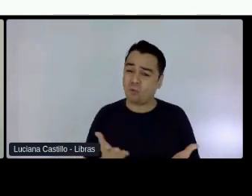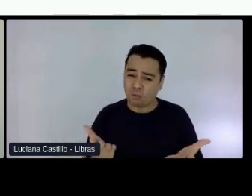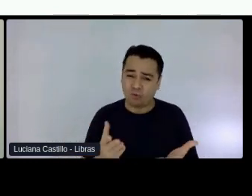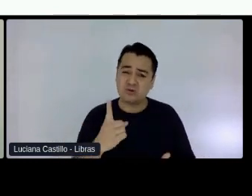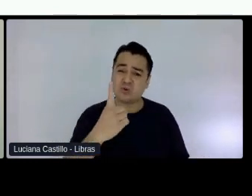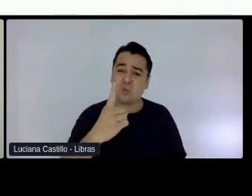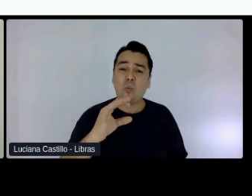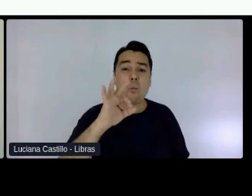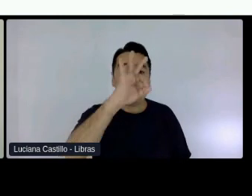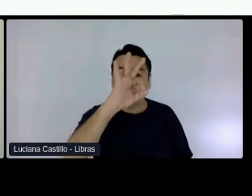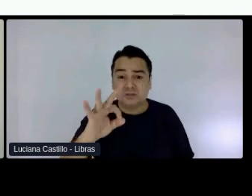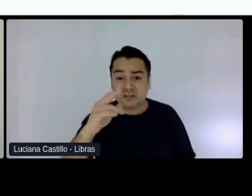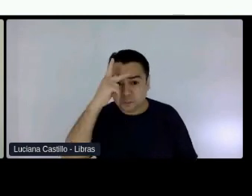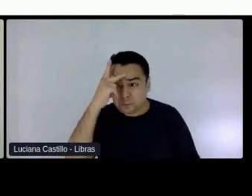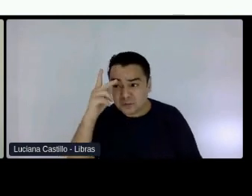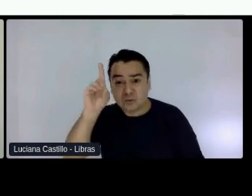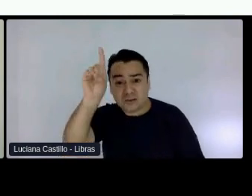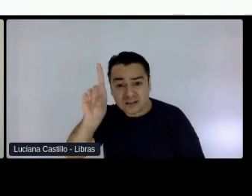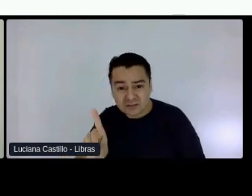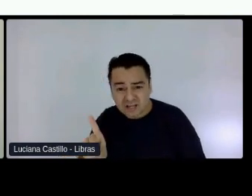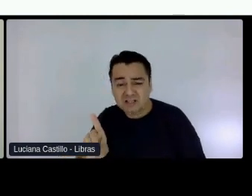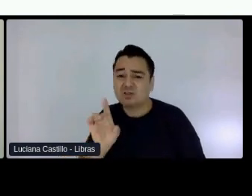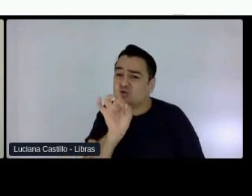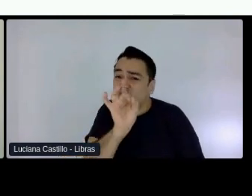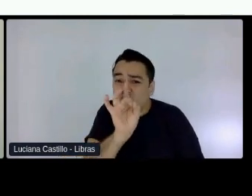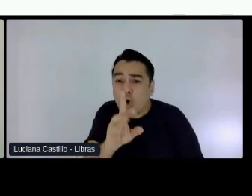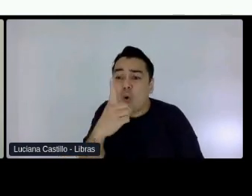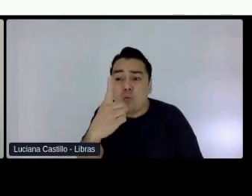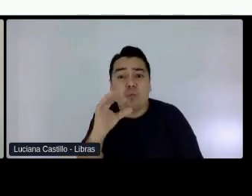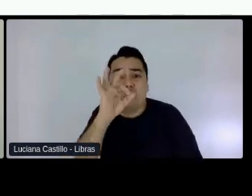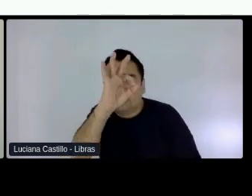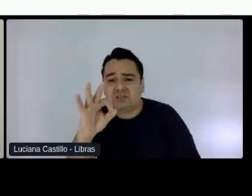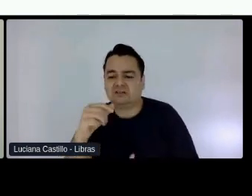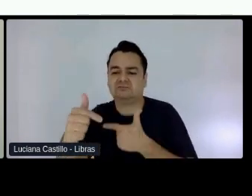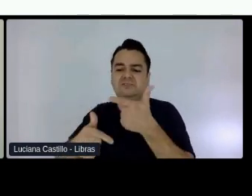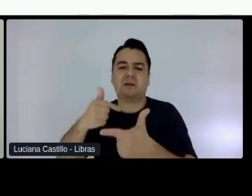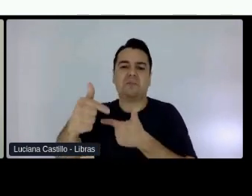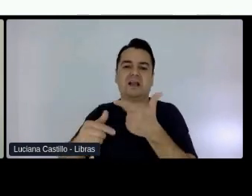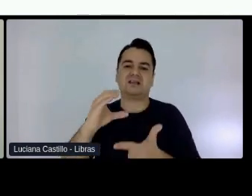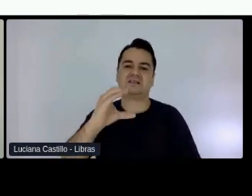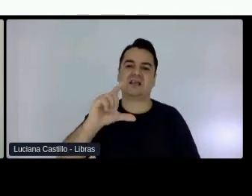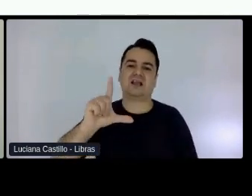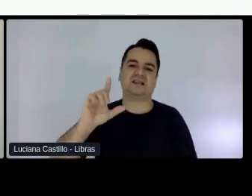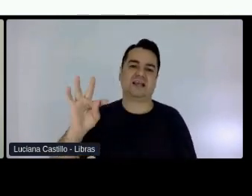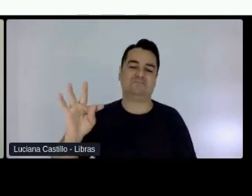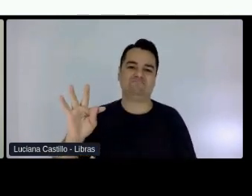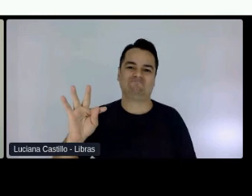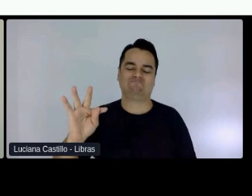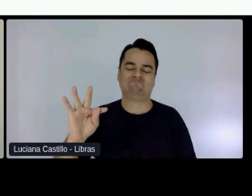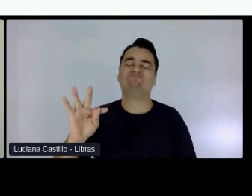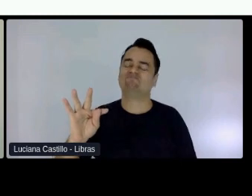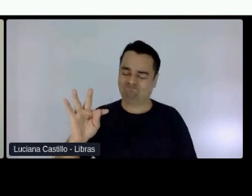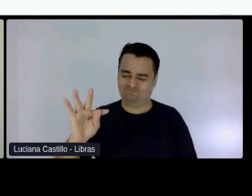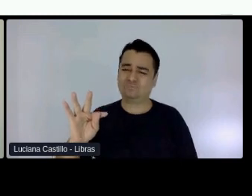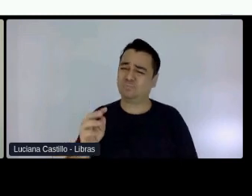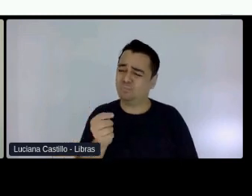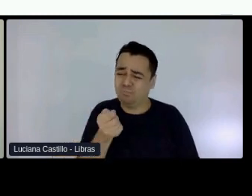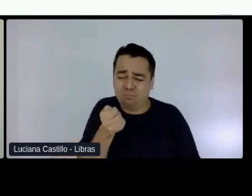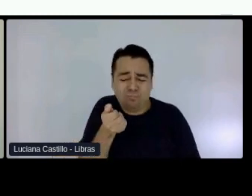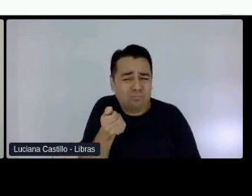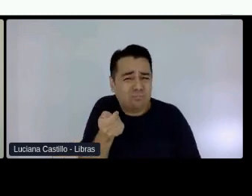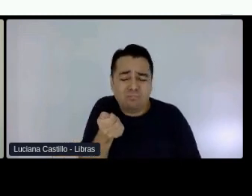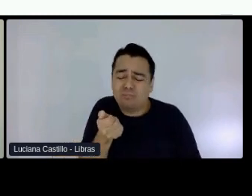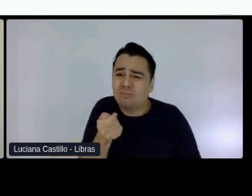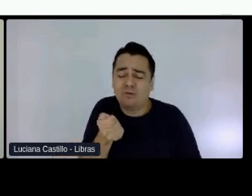com deficiência no mercado de trabalho CLT, né? Então, assim, são pouquíssimas pessoas, se a